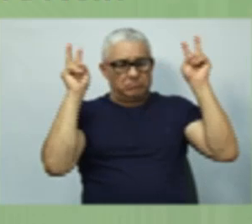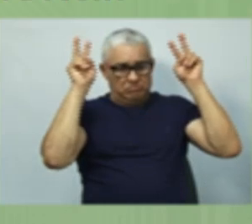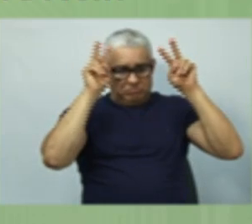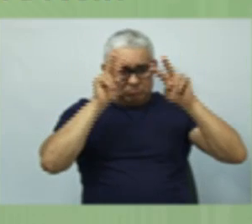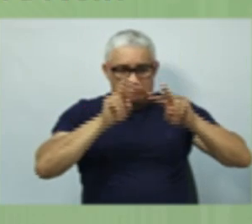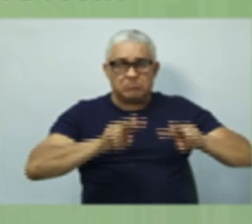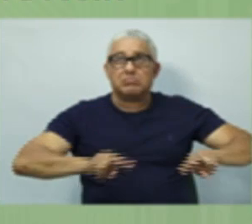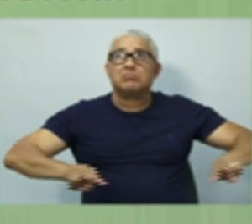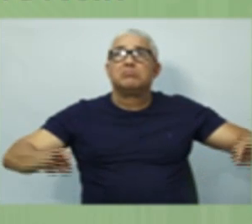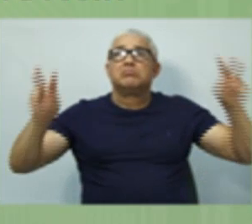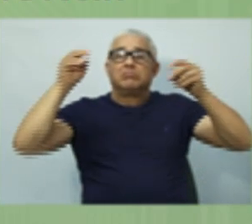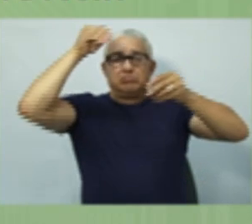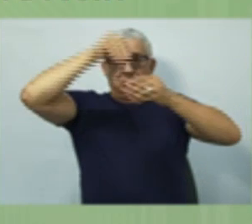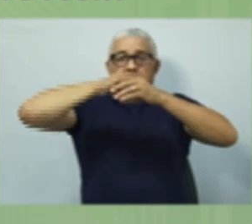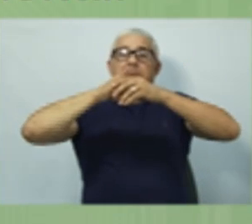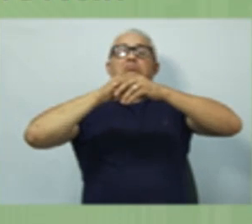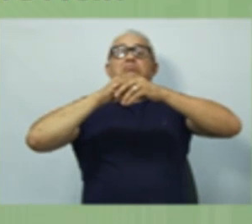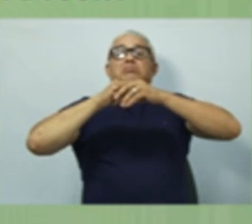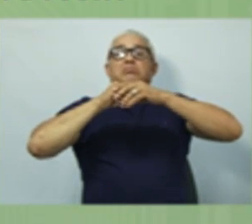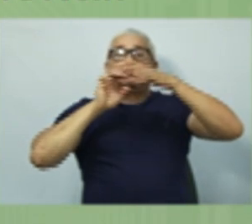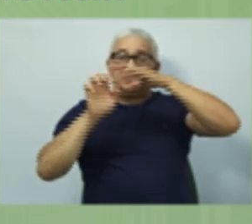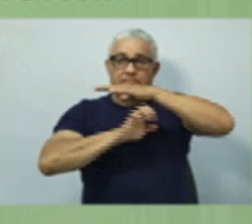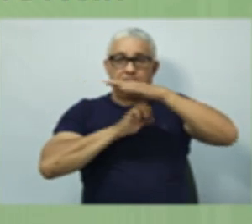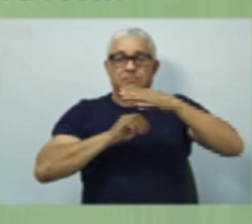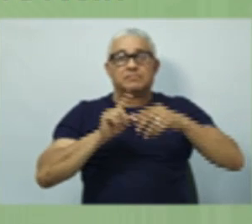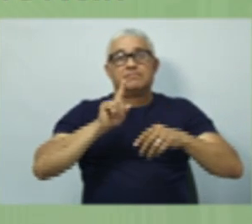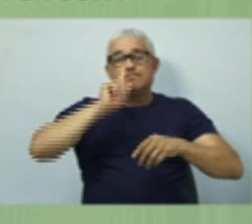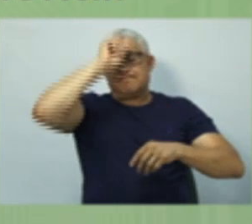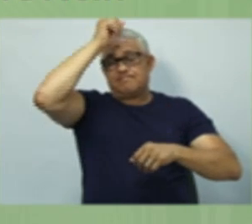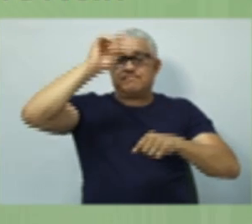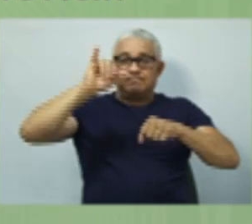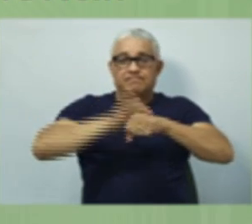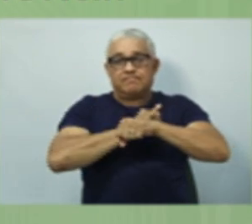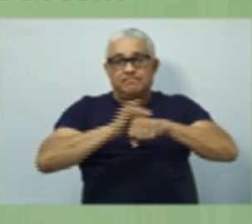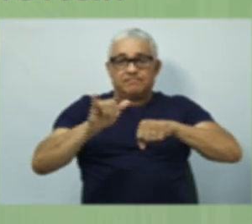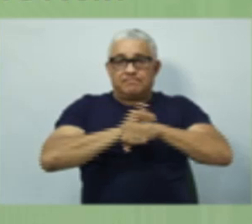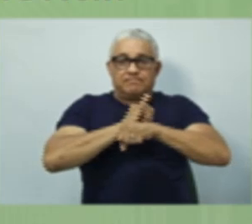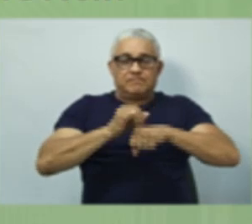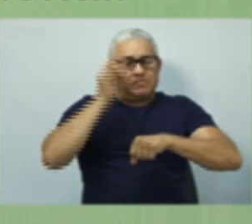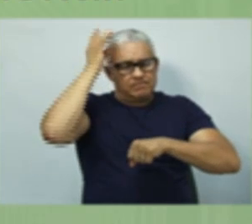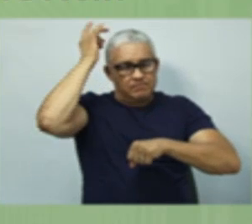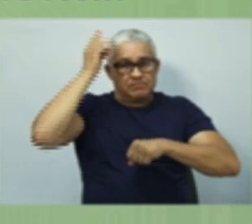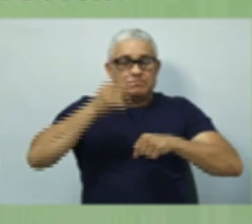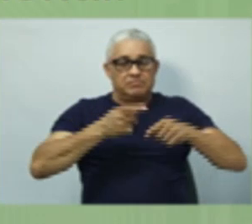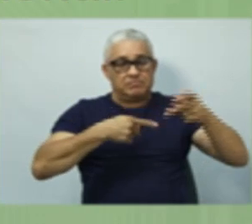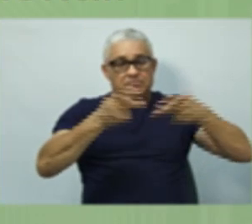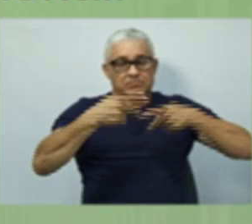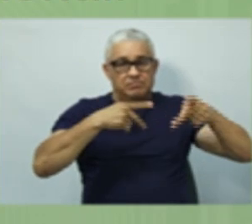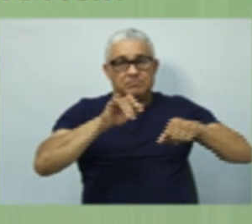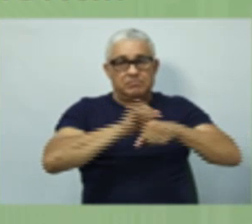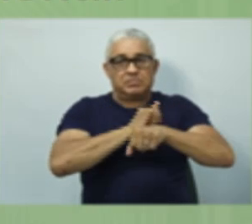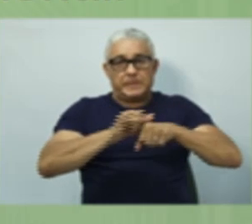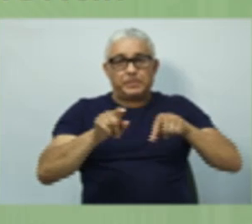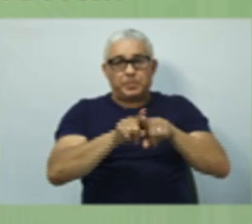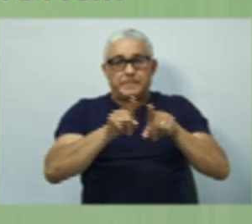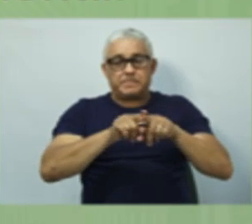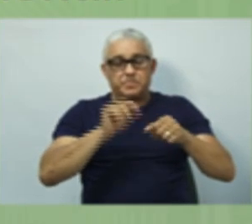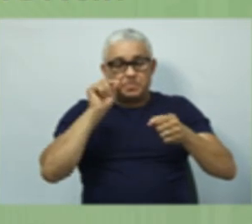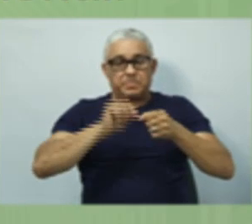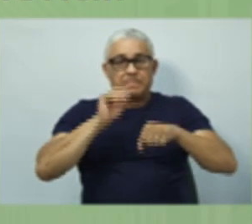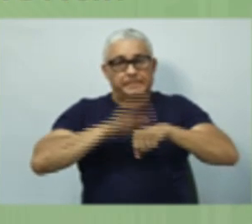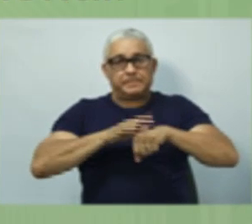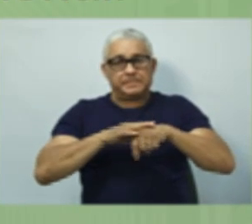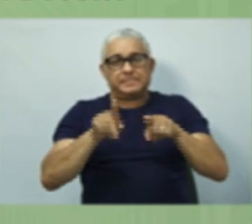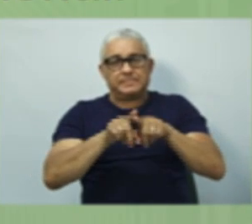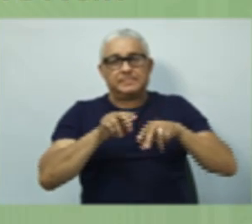toda a organização e vai criar estratégias e vai tentar facilitar através de planos estratégicos a execução através